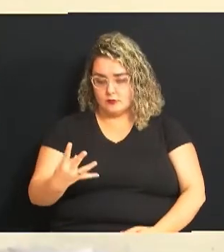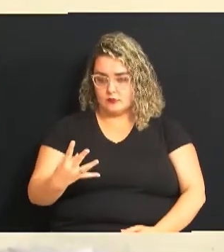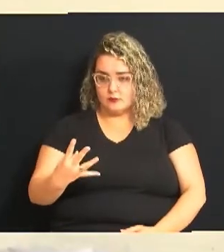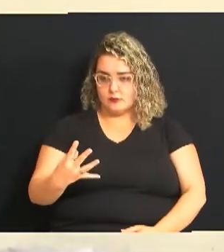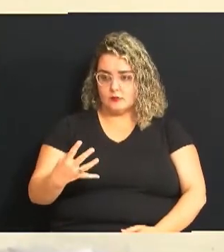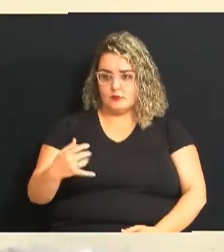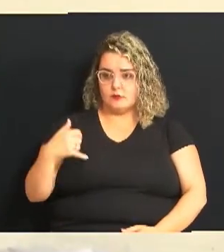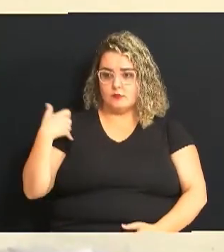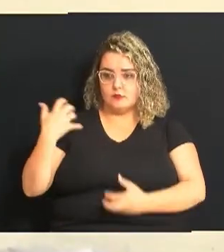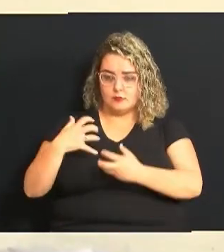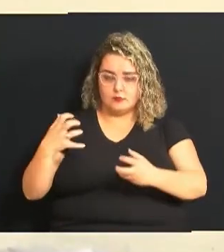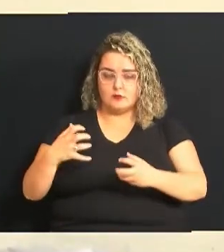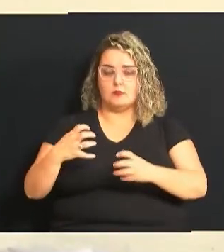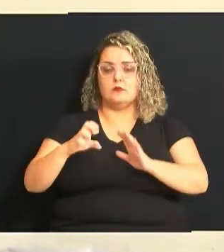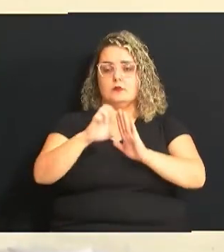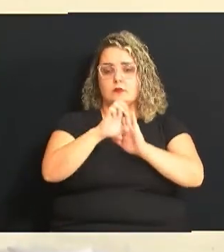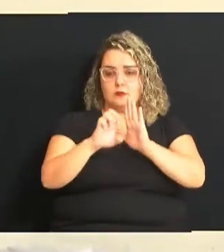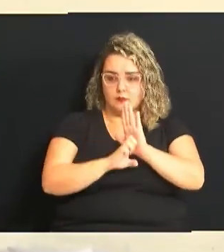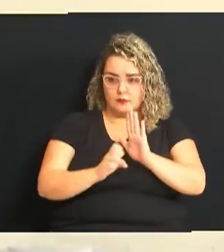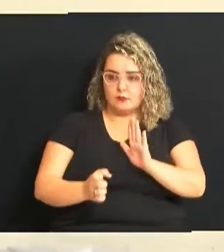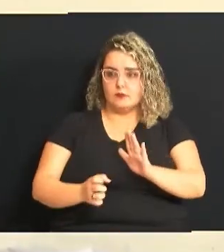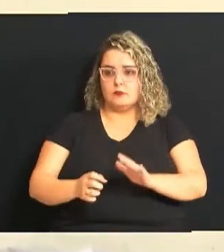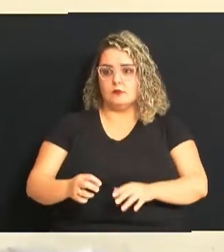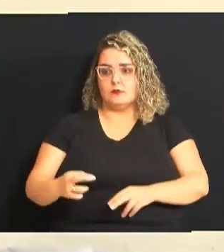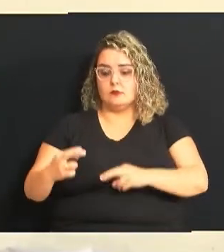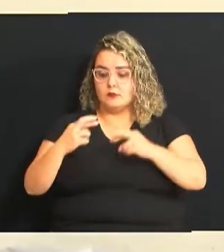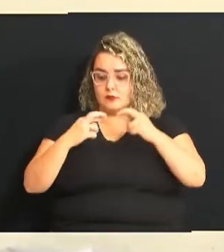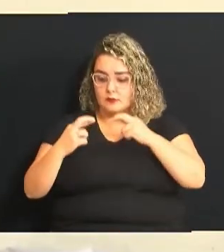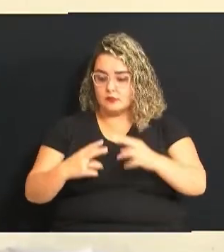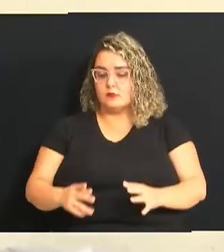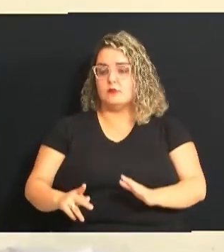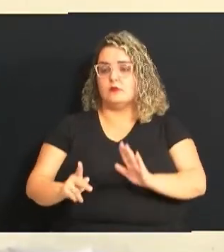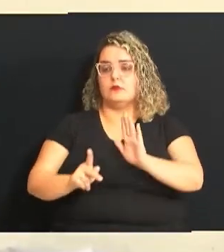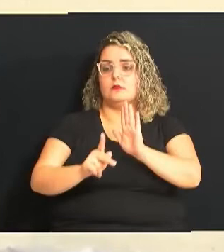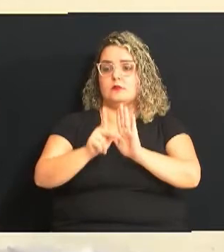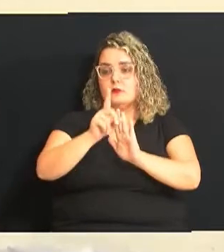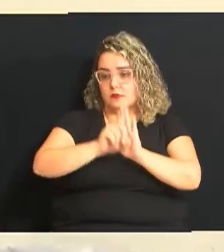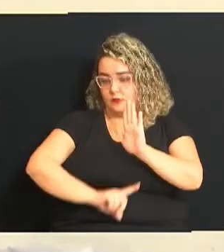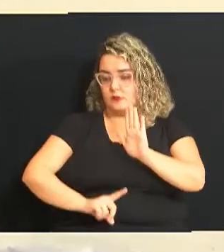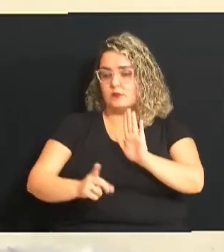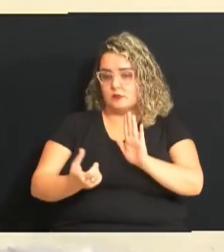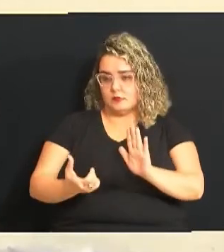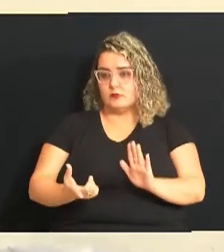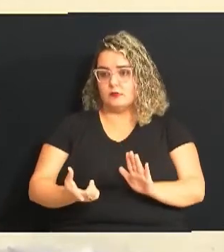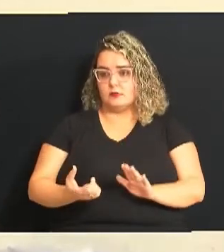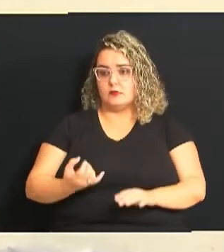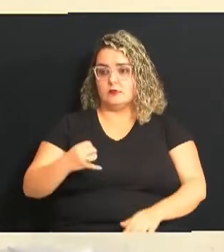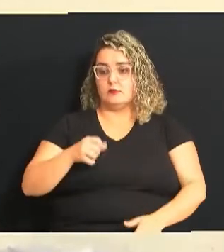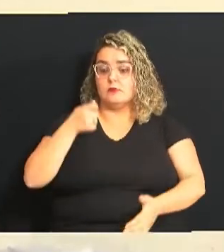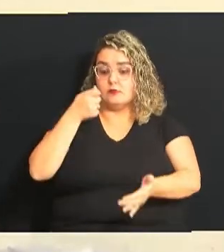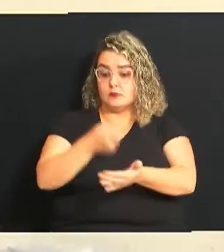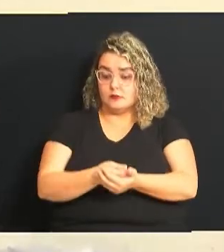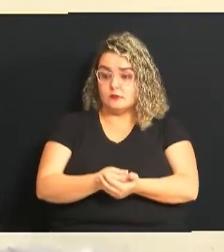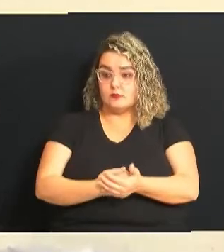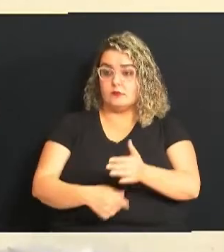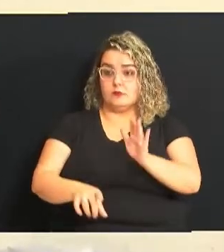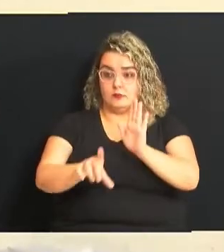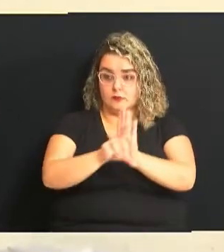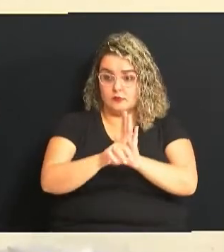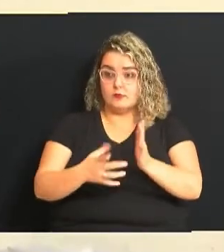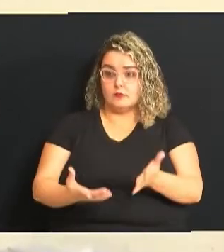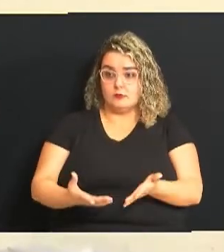do Idoso, que prevê os direitos. Então, assim, se a gente conseguir dar efetividade à